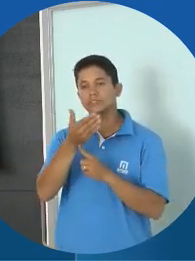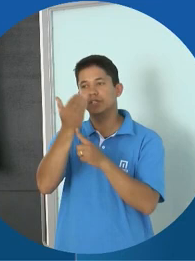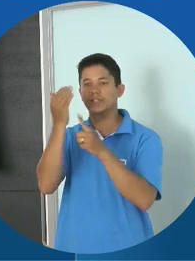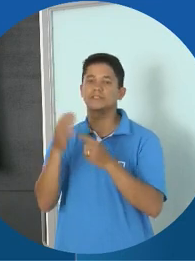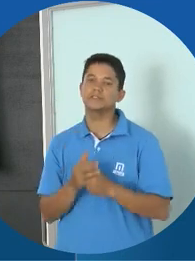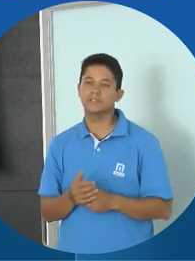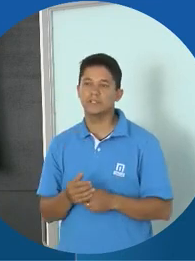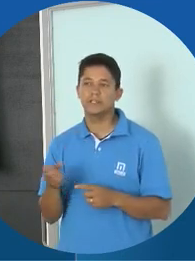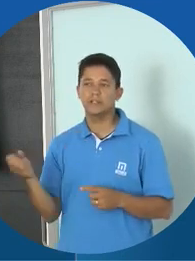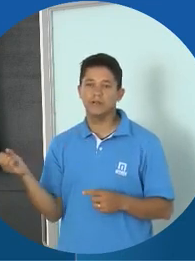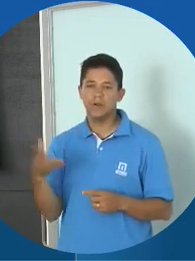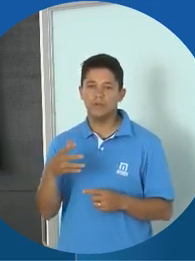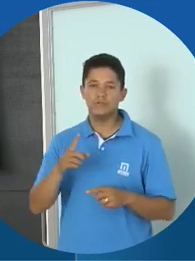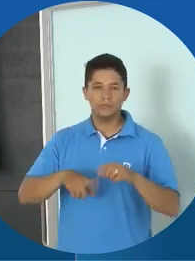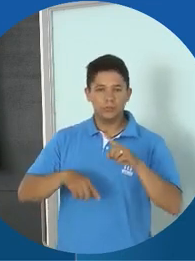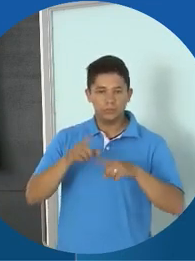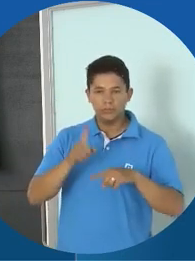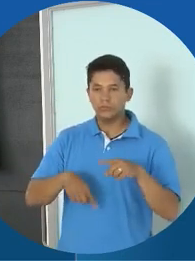que estão surgindo.